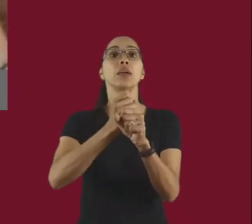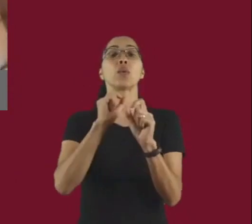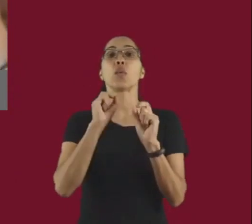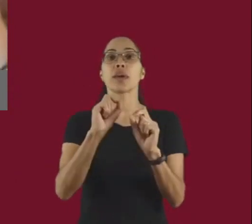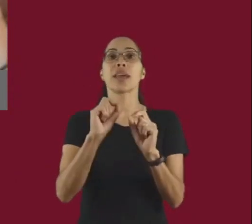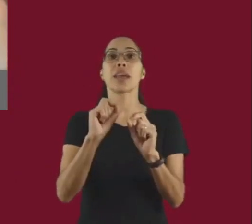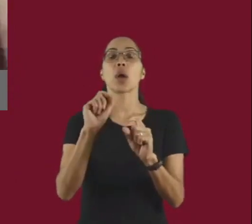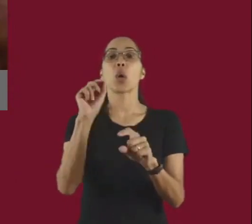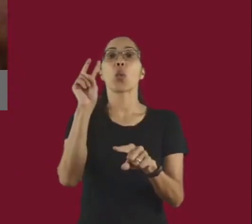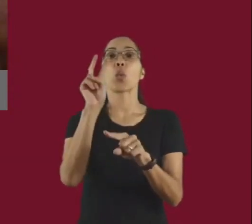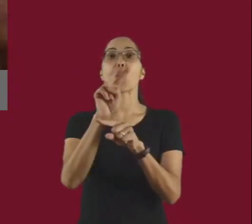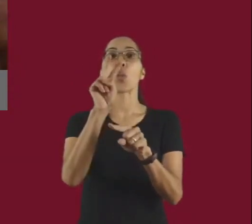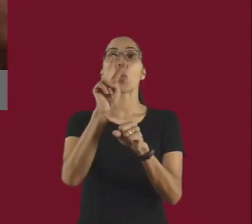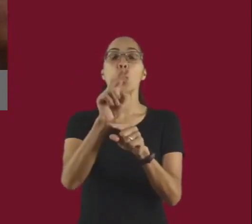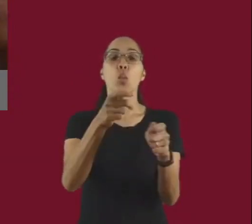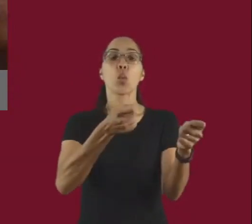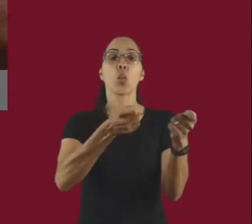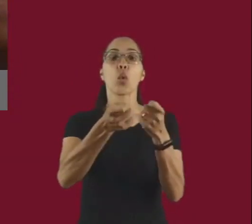1,5. 6 anos.